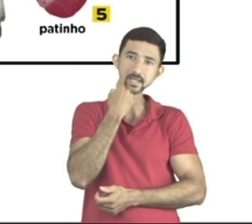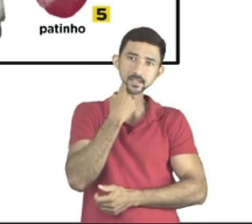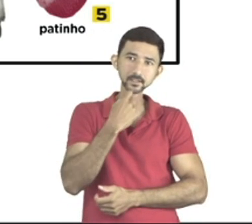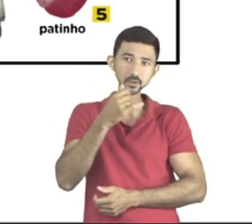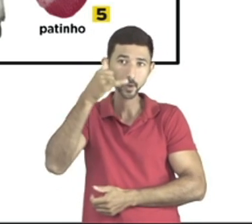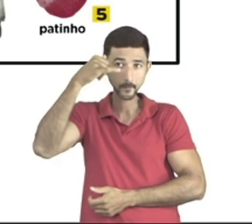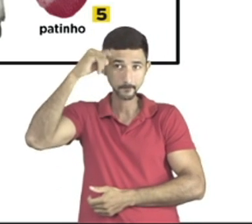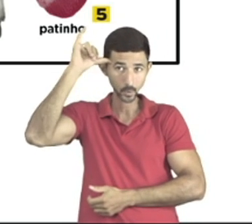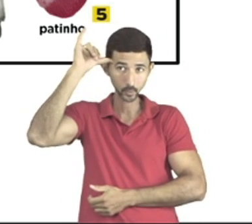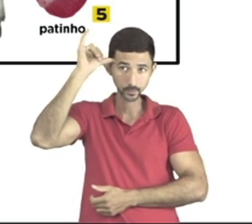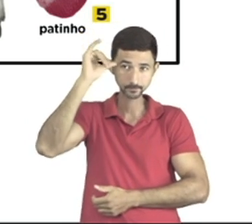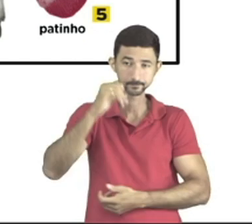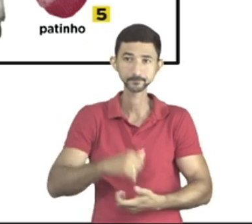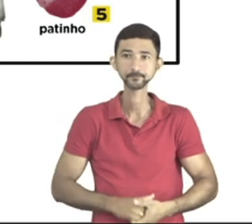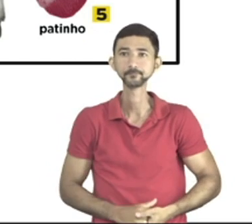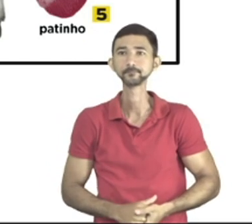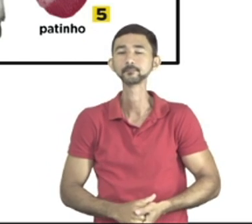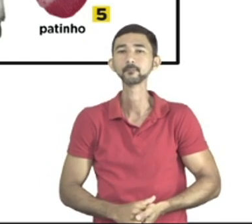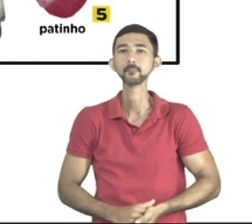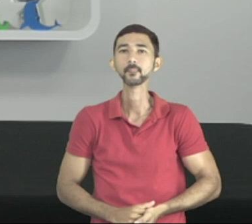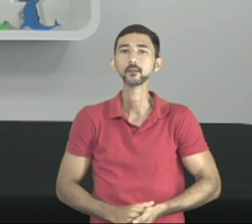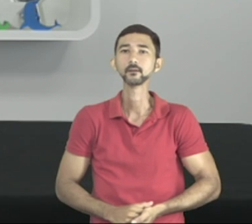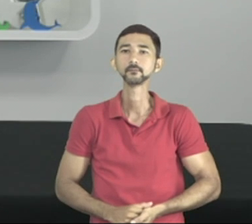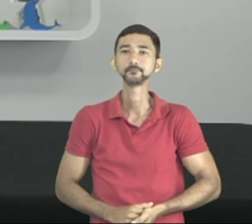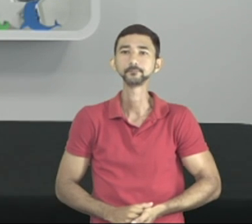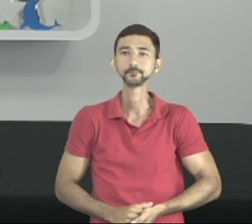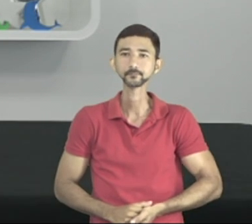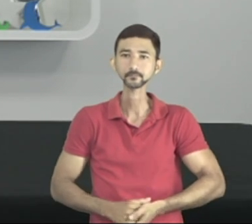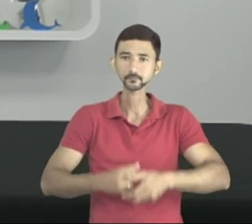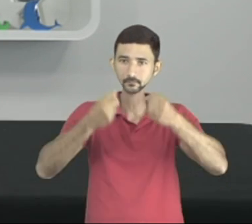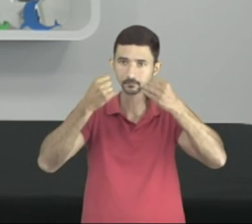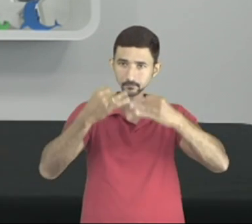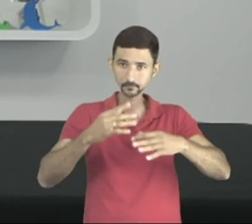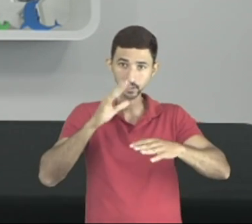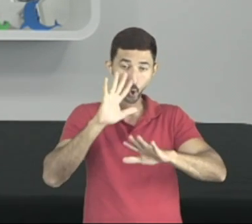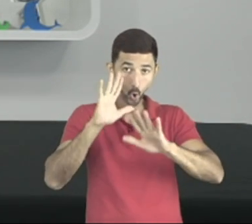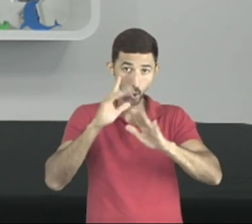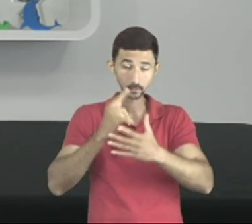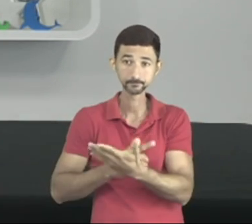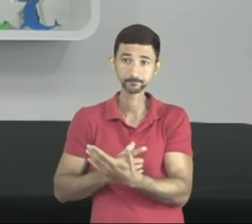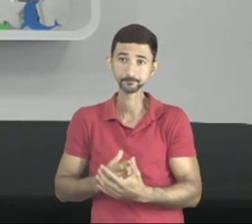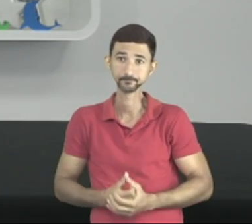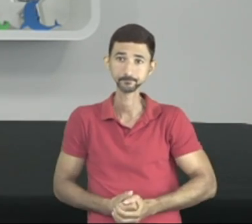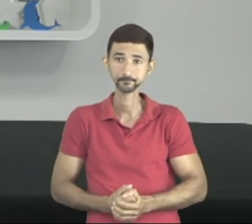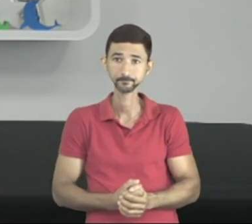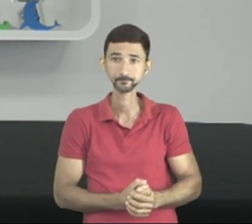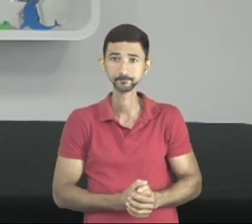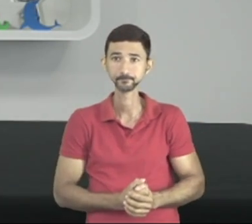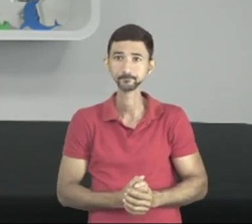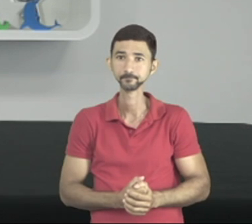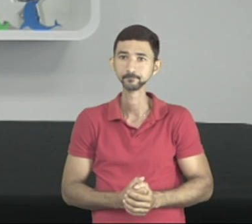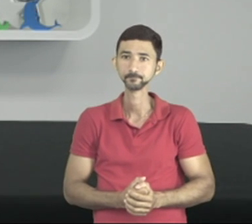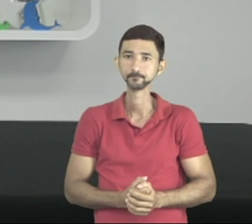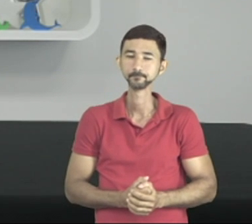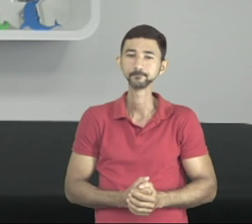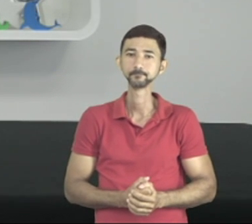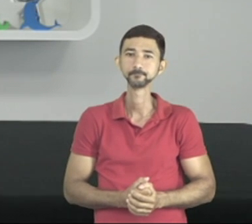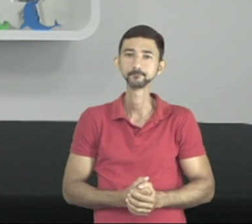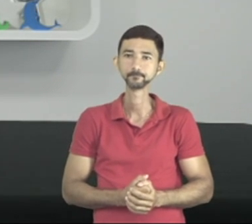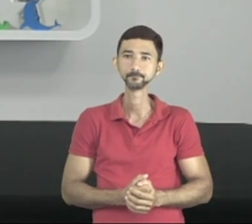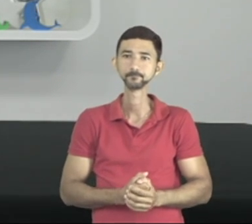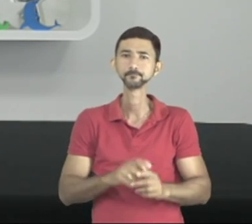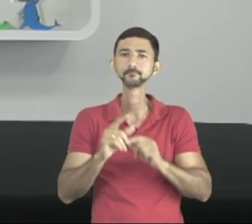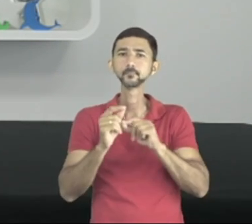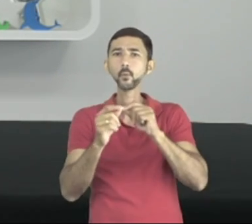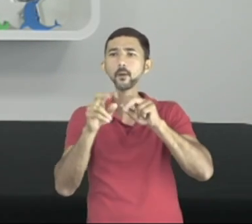o boi. Vem comigo aqui, ó. Deixa eu explicar esse slide aí. Antes de ir para o slide, olha a explicação.